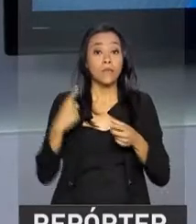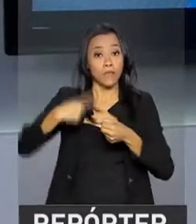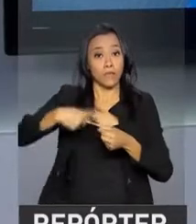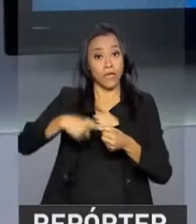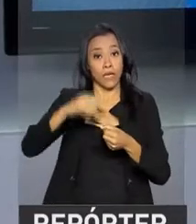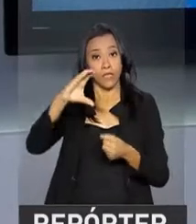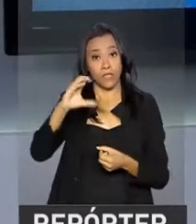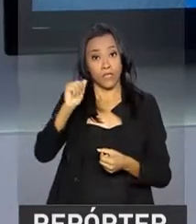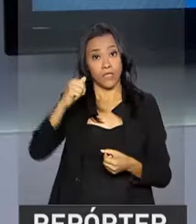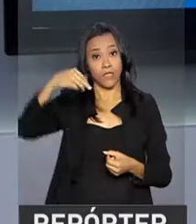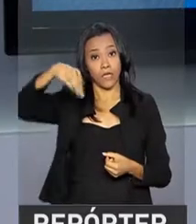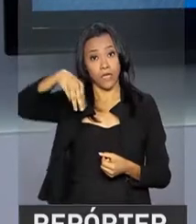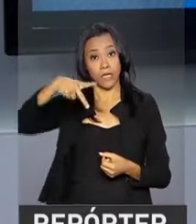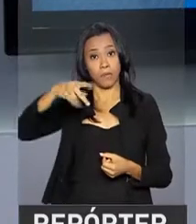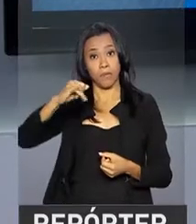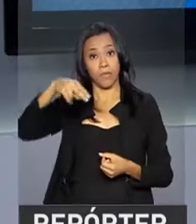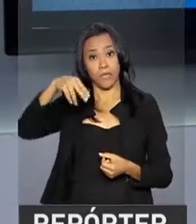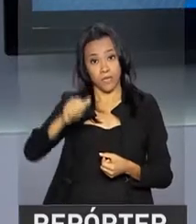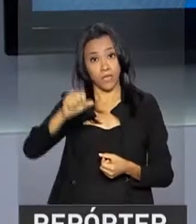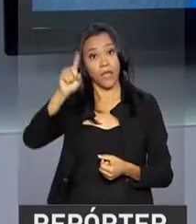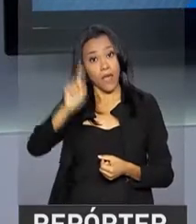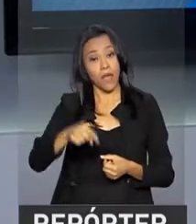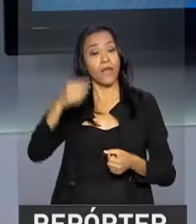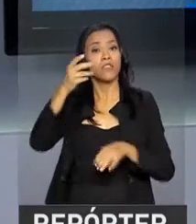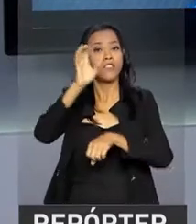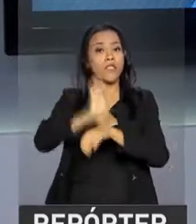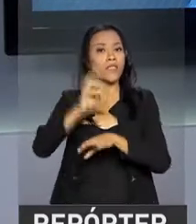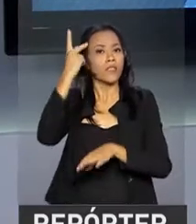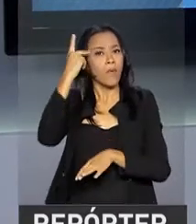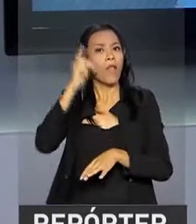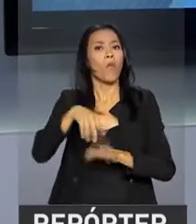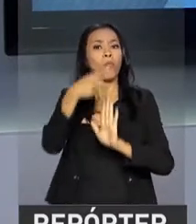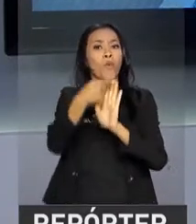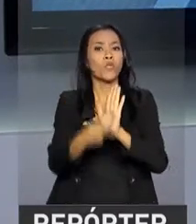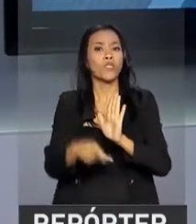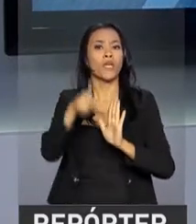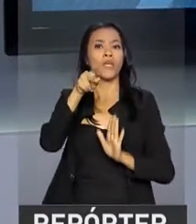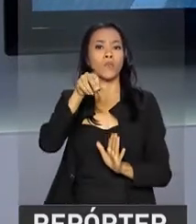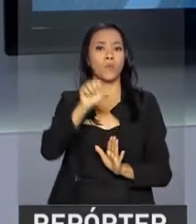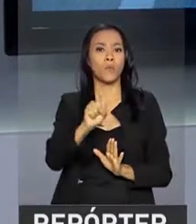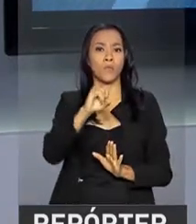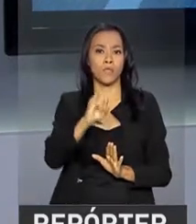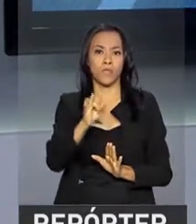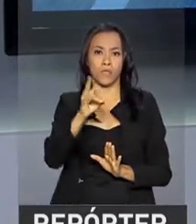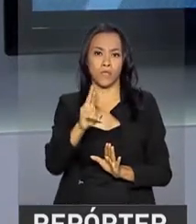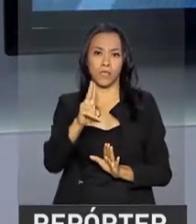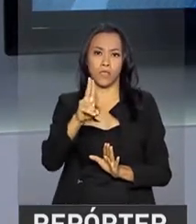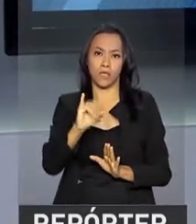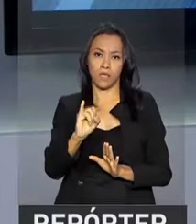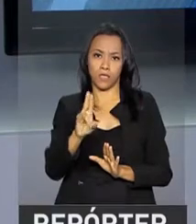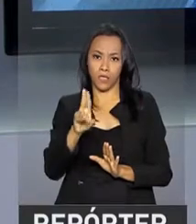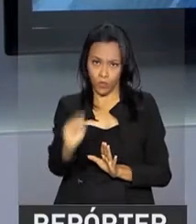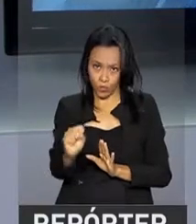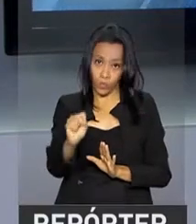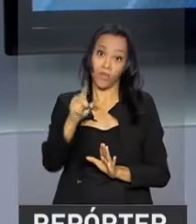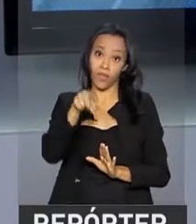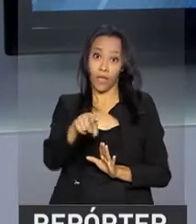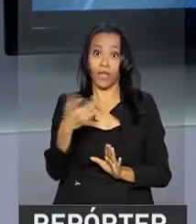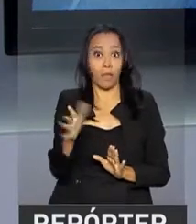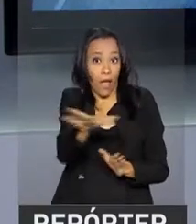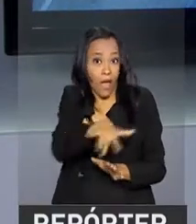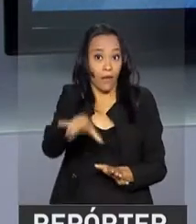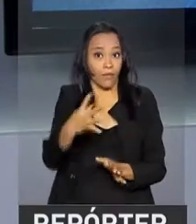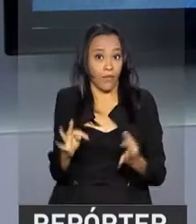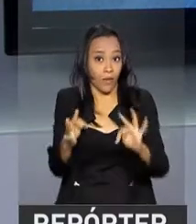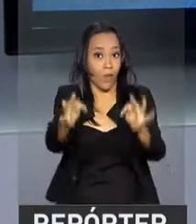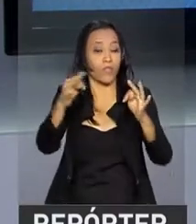uma das obras retomadas é o projeto Sirius, que promete revolucionar a ciência no Brasil e no mundo. A equipe de reportagem da TV